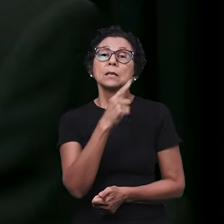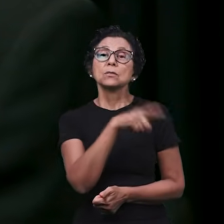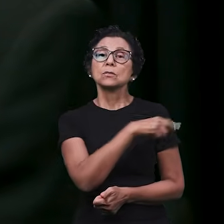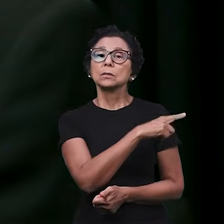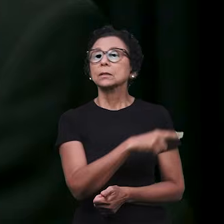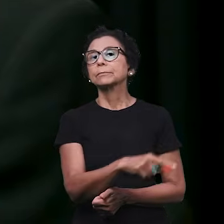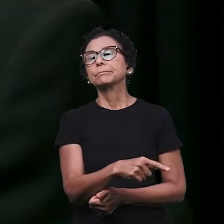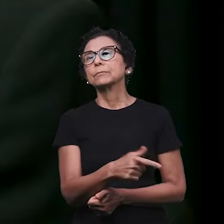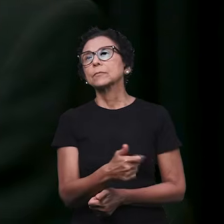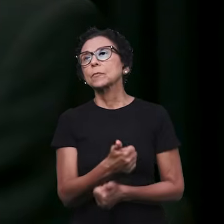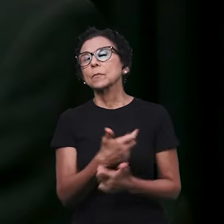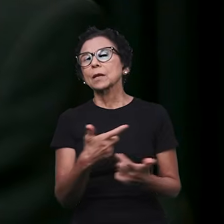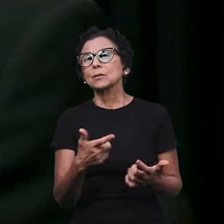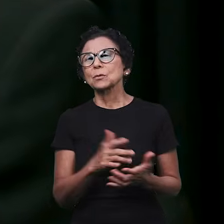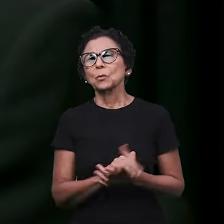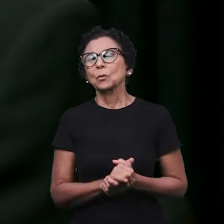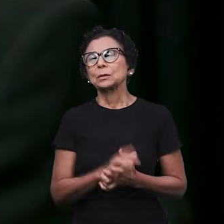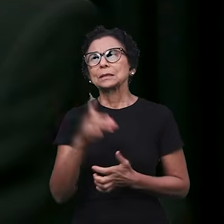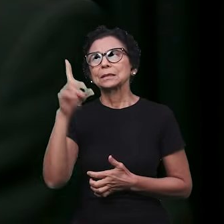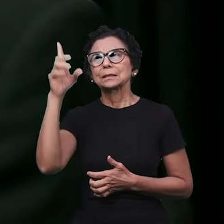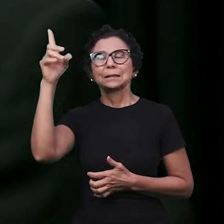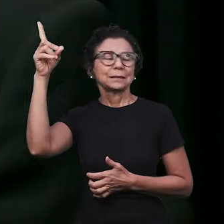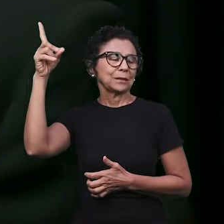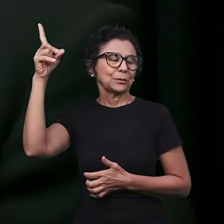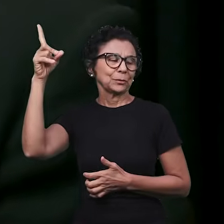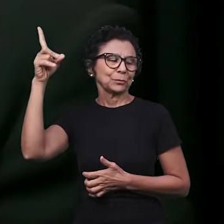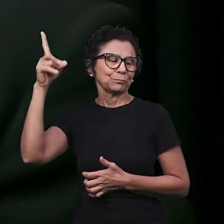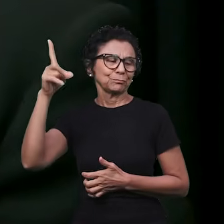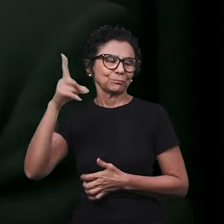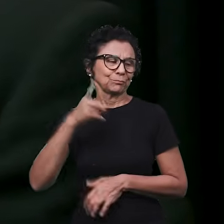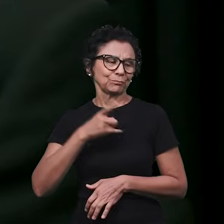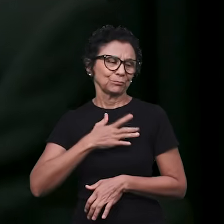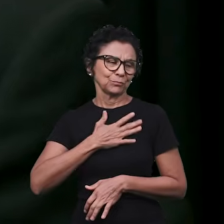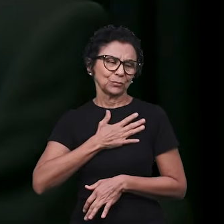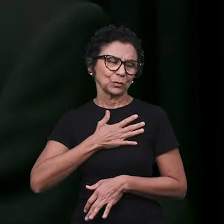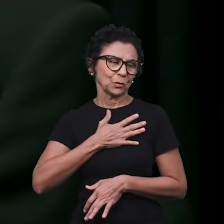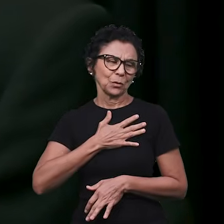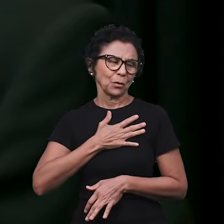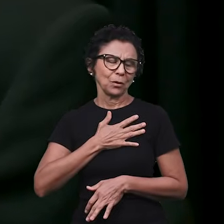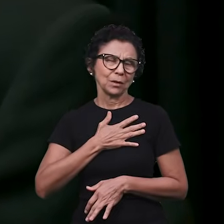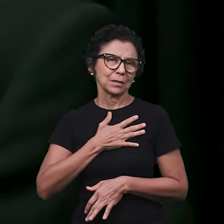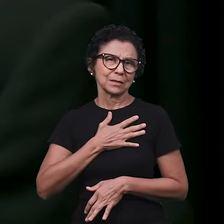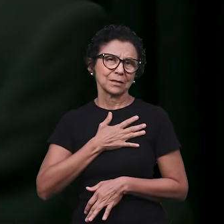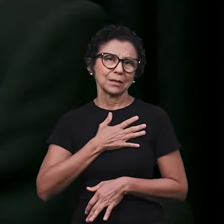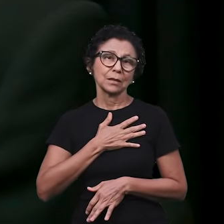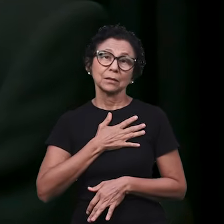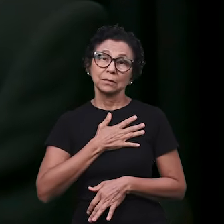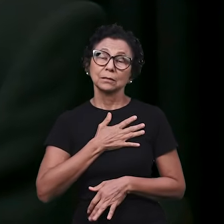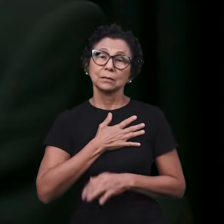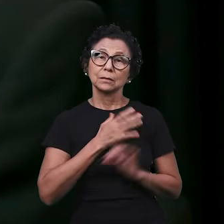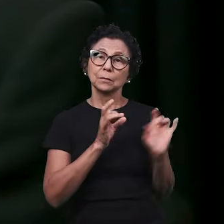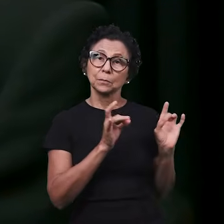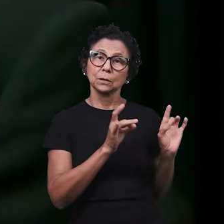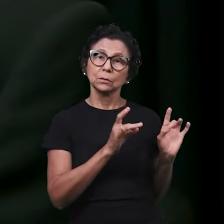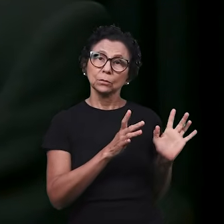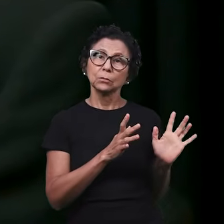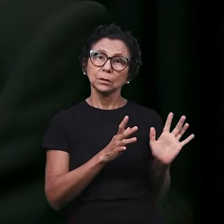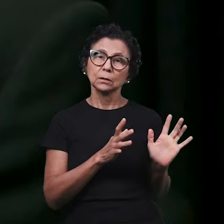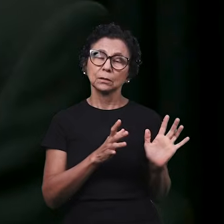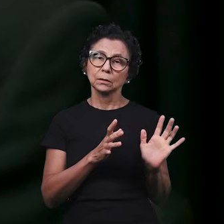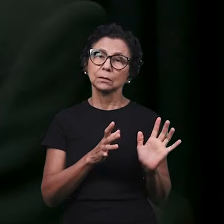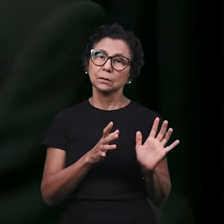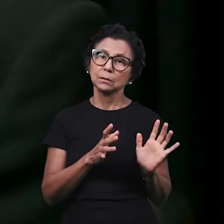que não glorifica ao Senhor e que você tem que renunciar para servir ao Senhor. Então, esse processo é